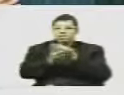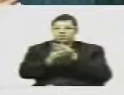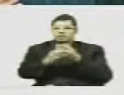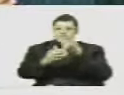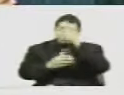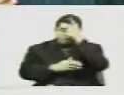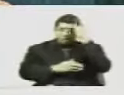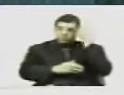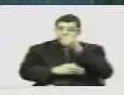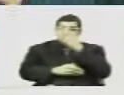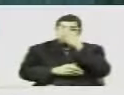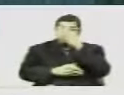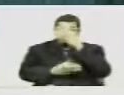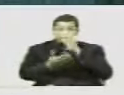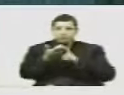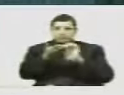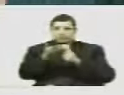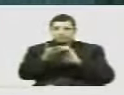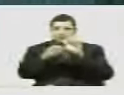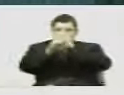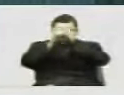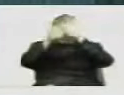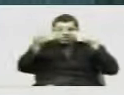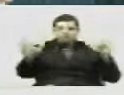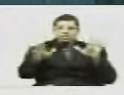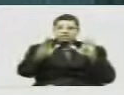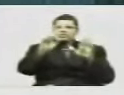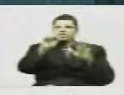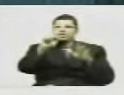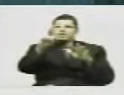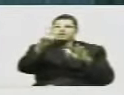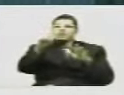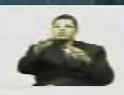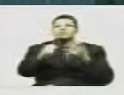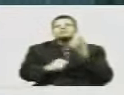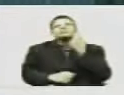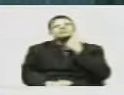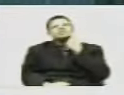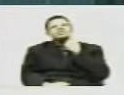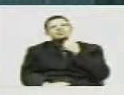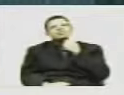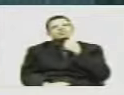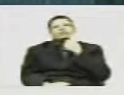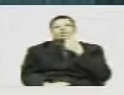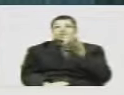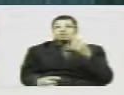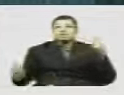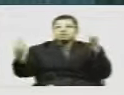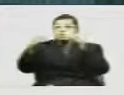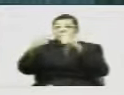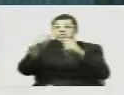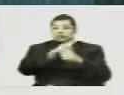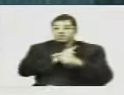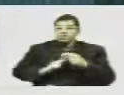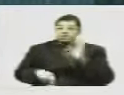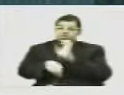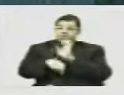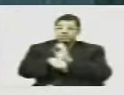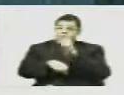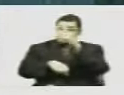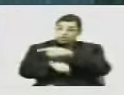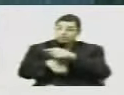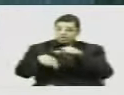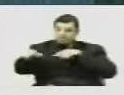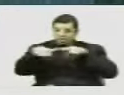para o consumidor. O secretário deixou claro na audiência pública de sexta-feira que o objetivo do governo do Estado com